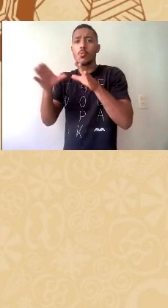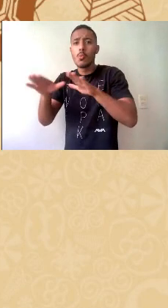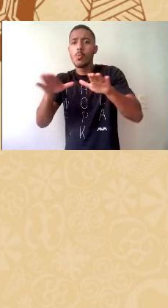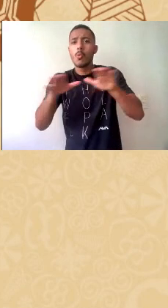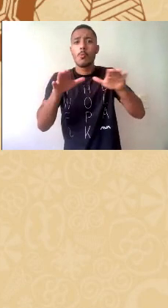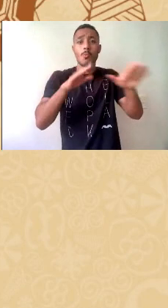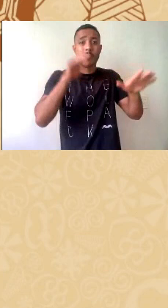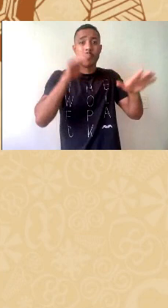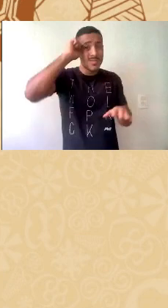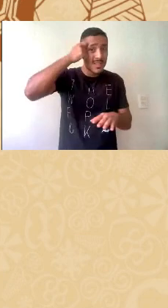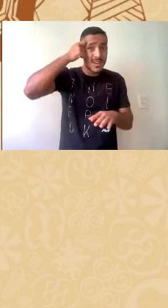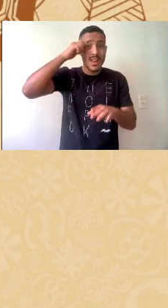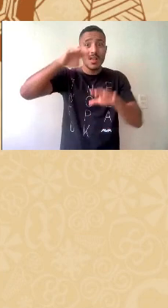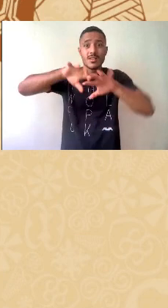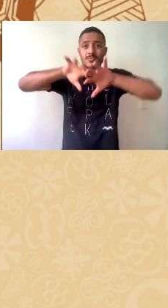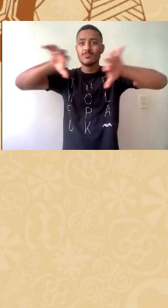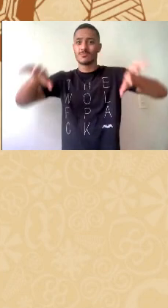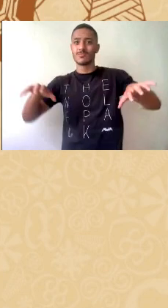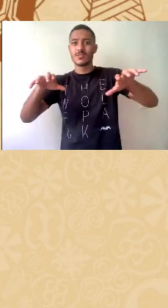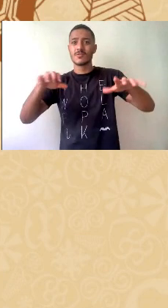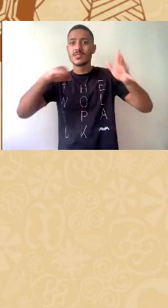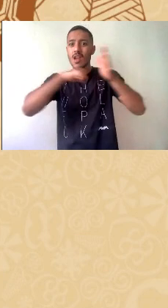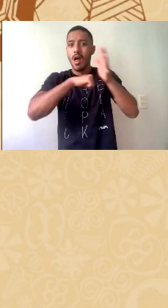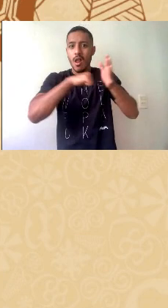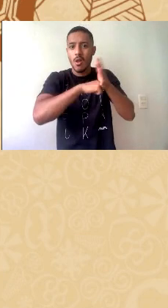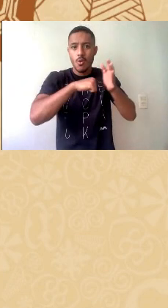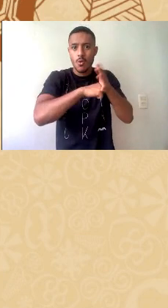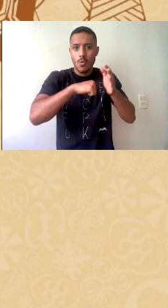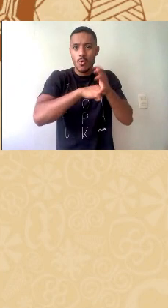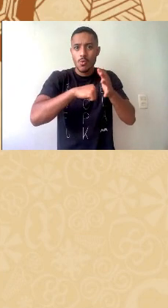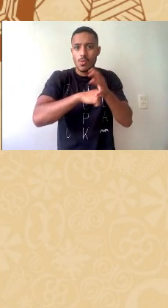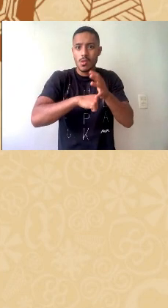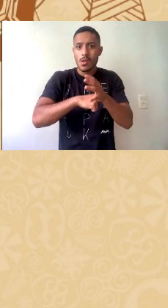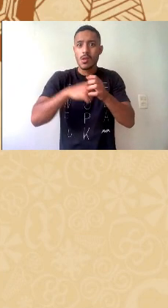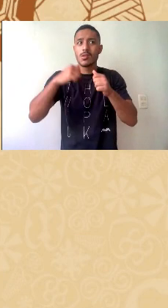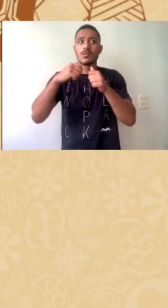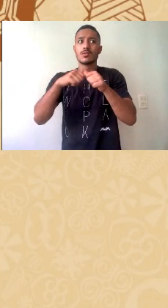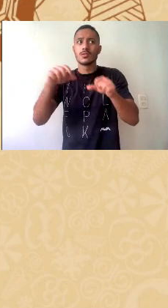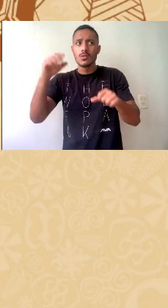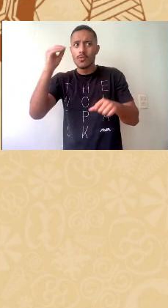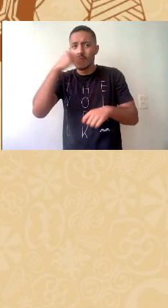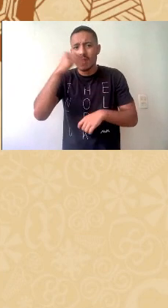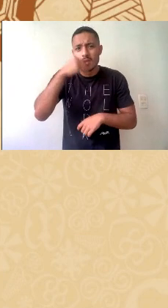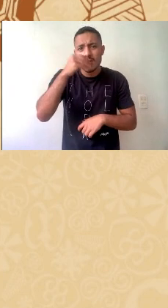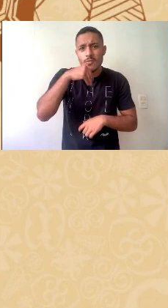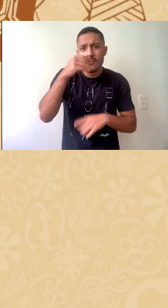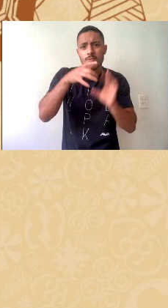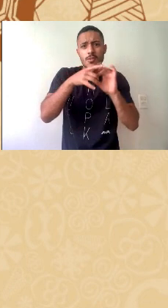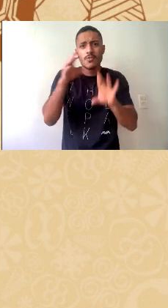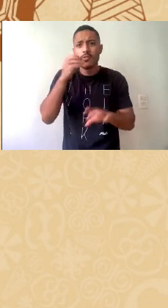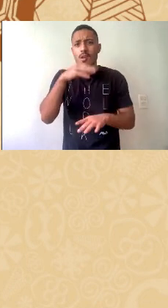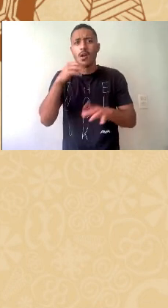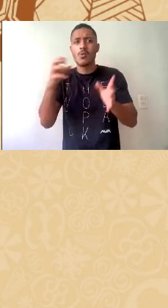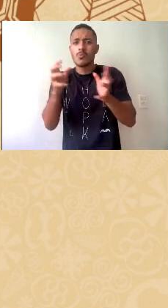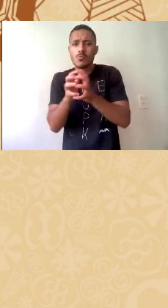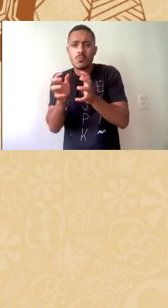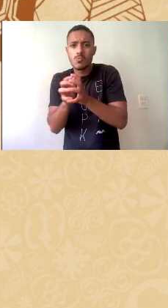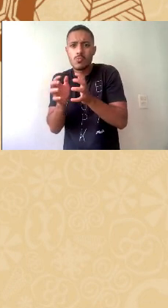Era, né, vocês estão nos vulnerabilizando ao denunciarem, né, práticas ou sexismo